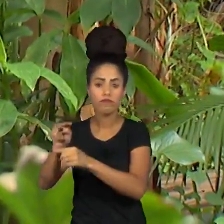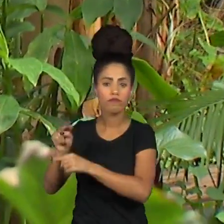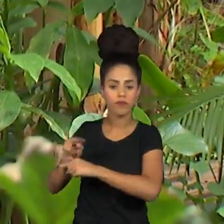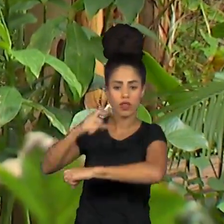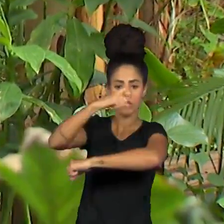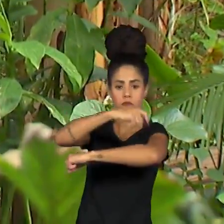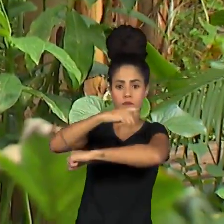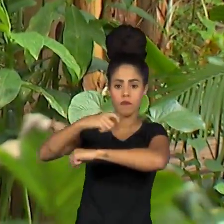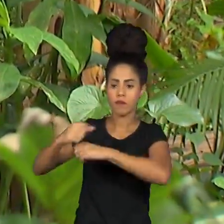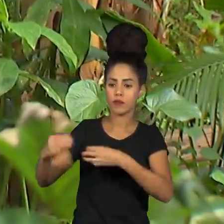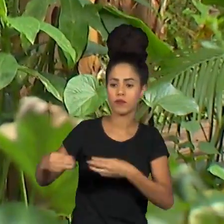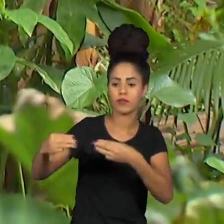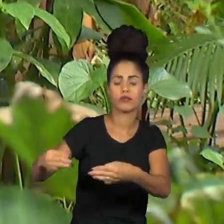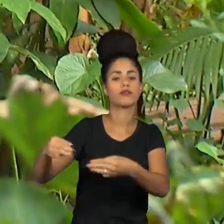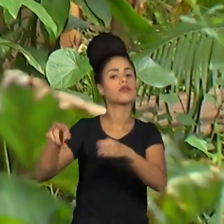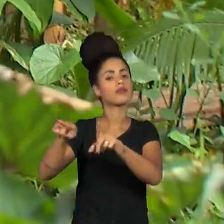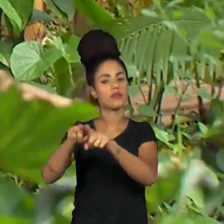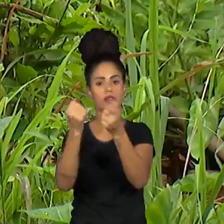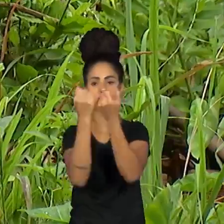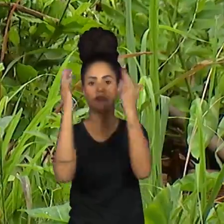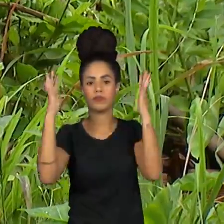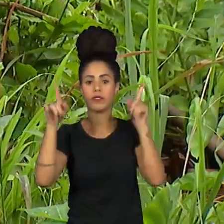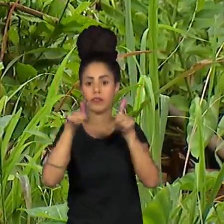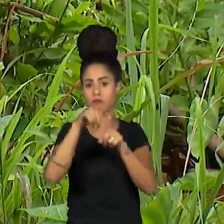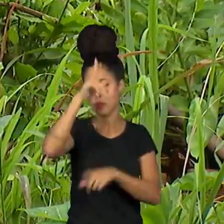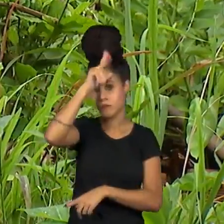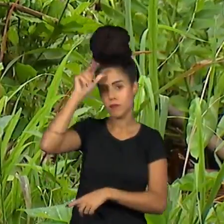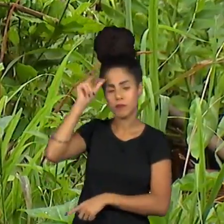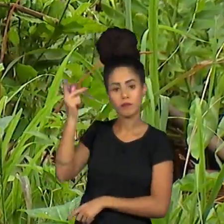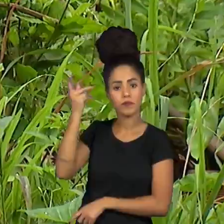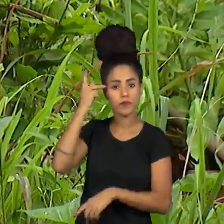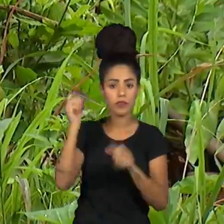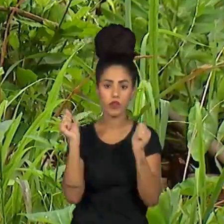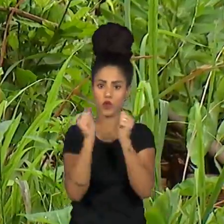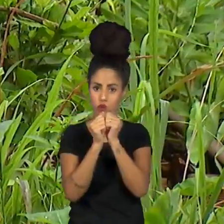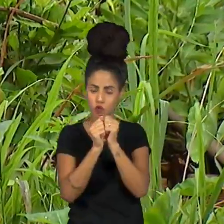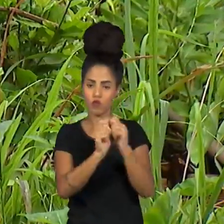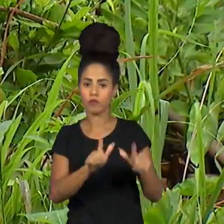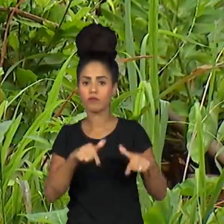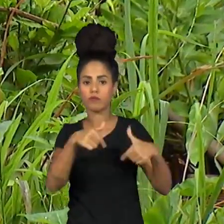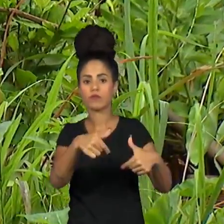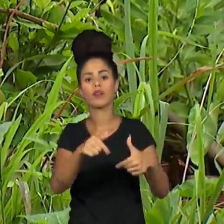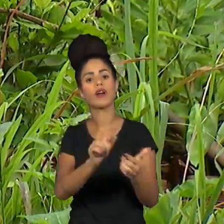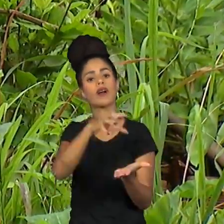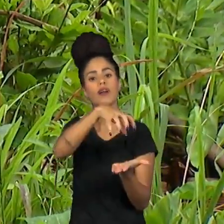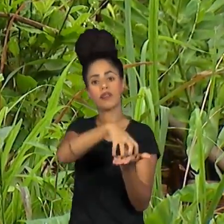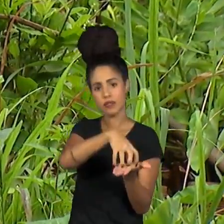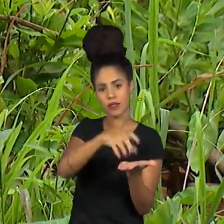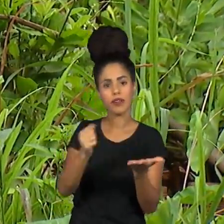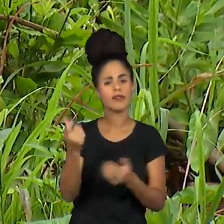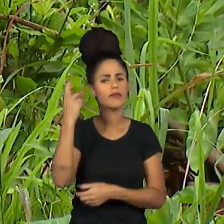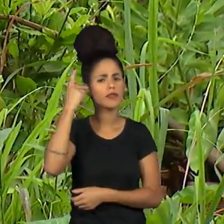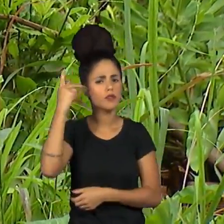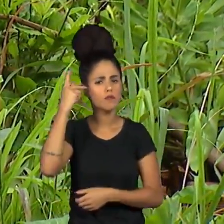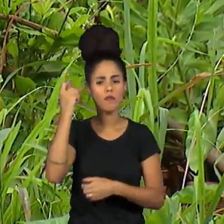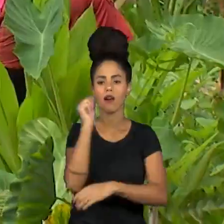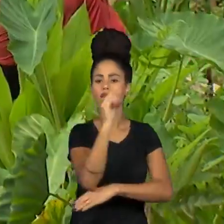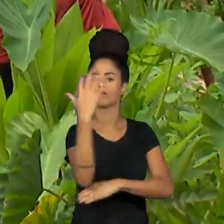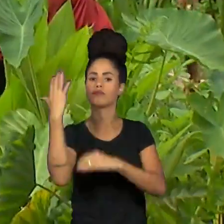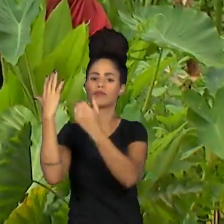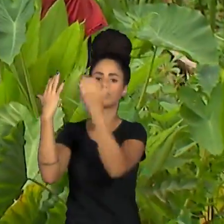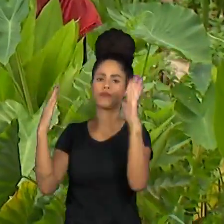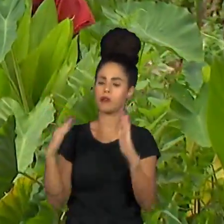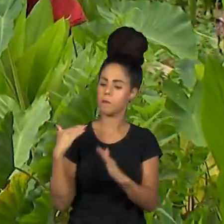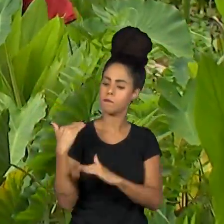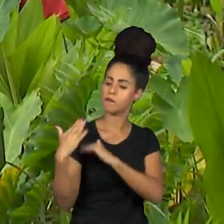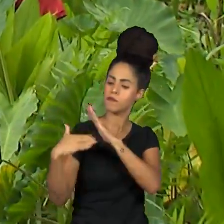do Ministério do Meio Ambiente e a Prefeitura de São Paulo, junto à iniciativa Sampa Mais Rural, que estimula o